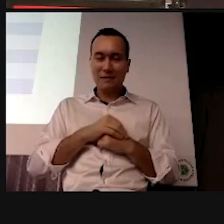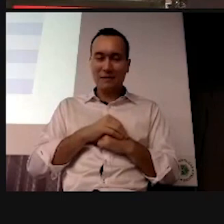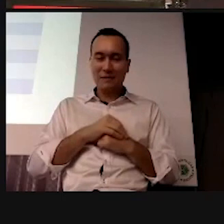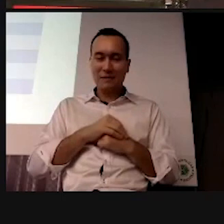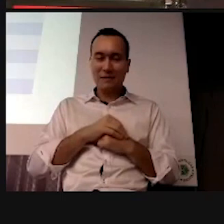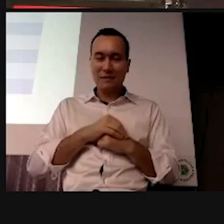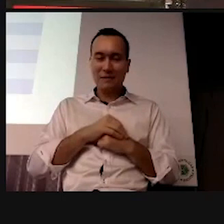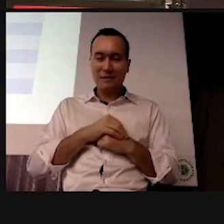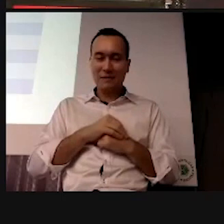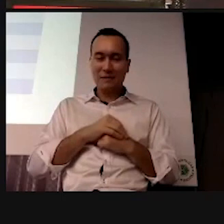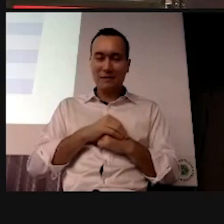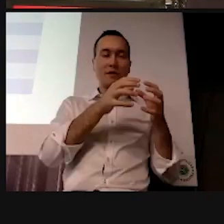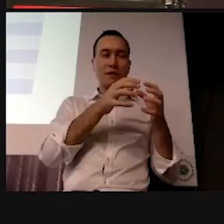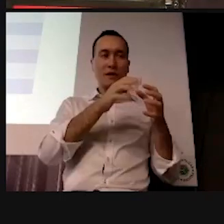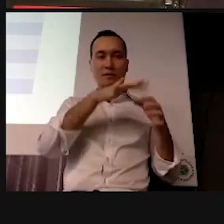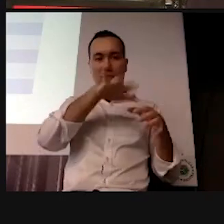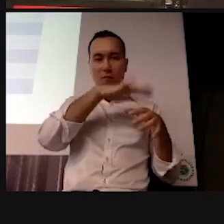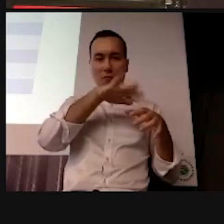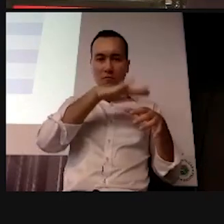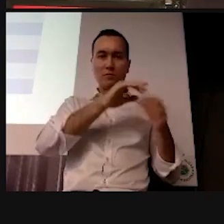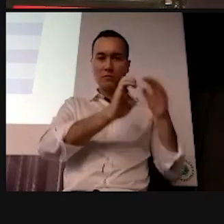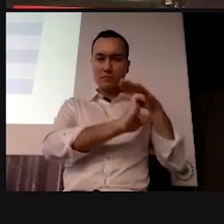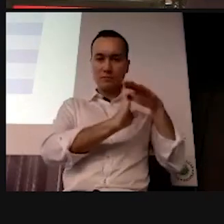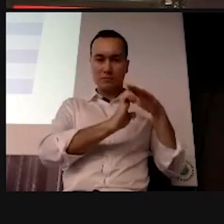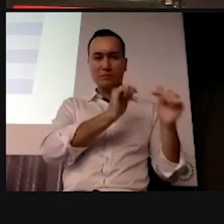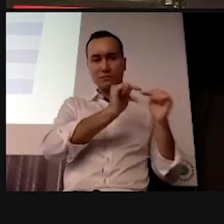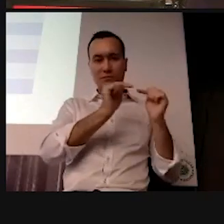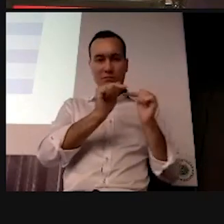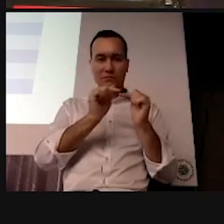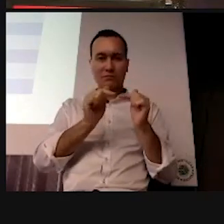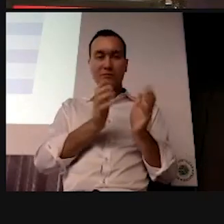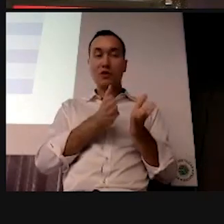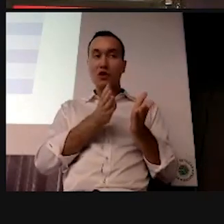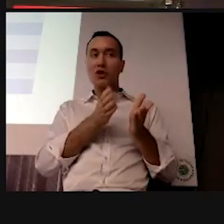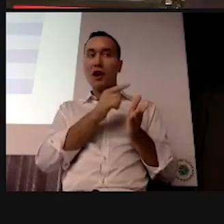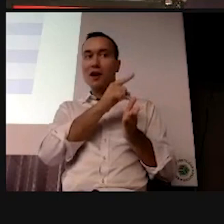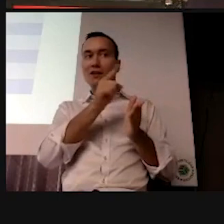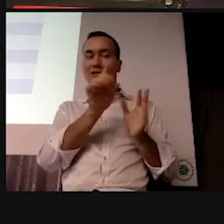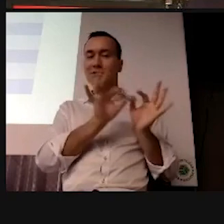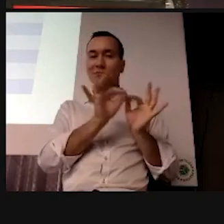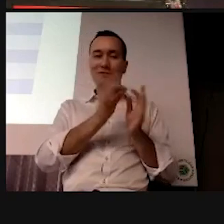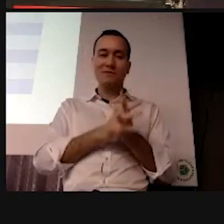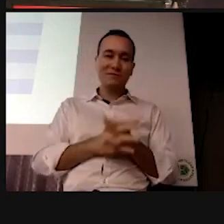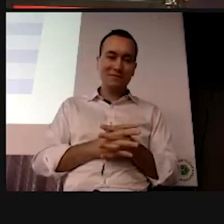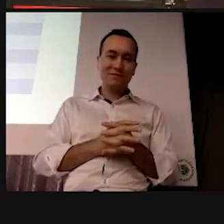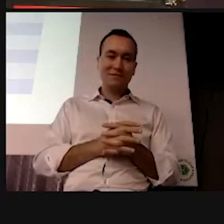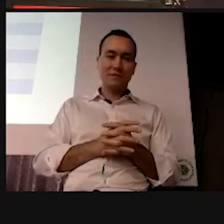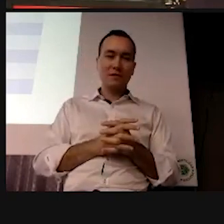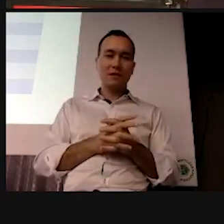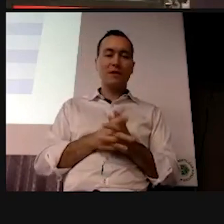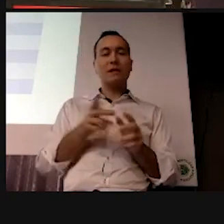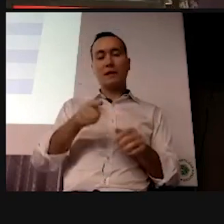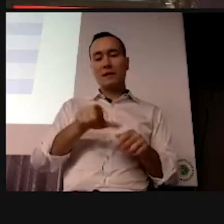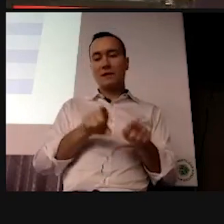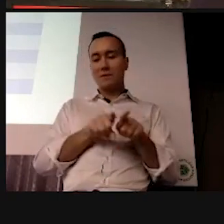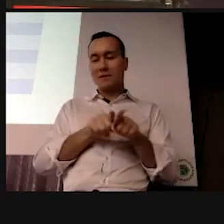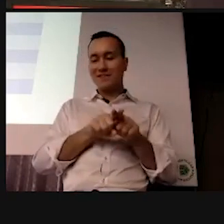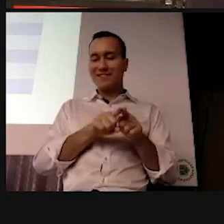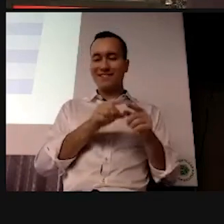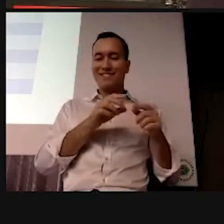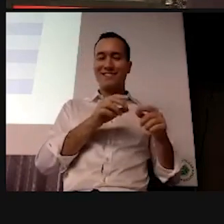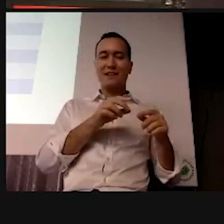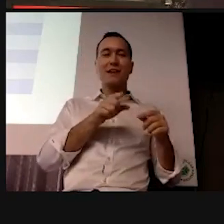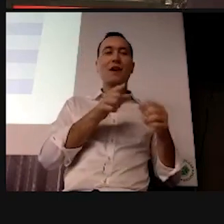daquela coisa de ser um RH polícia que controla para um RH que desenvolve. Ih, lá vem o RH, hoje cabeças vão rolar. Né? A gente